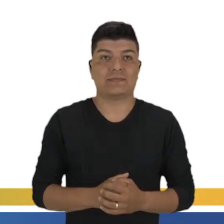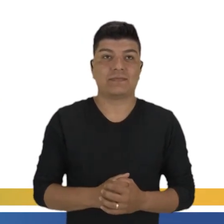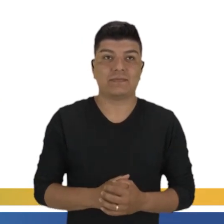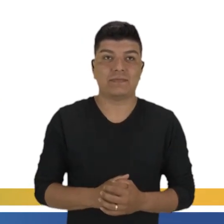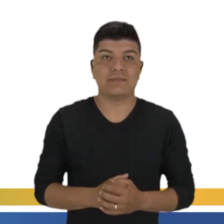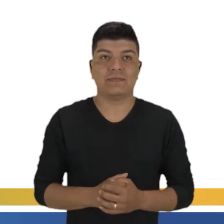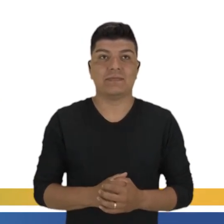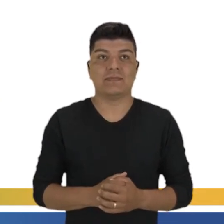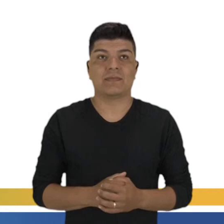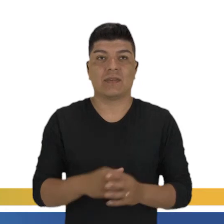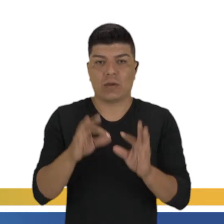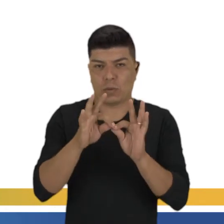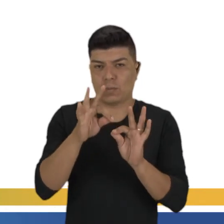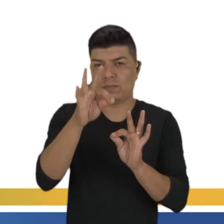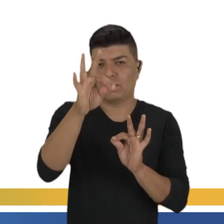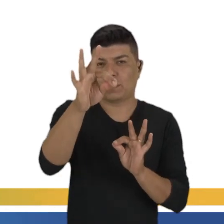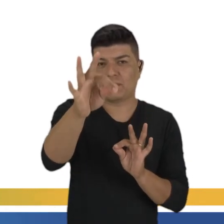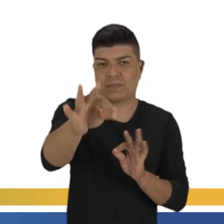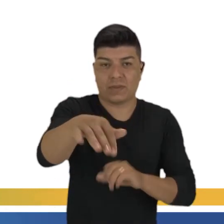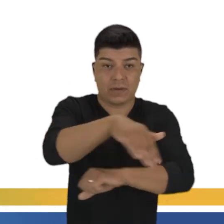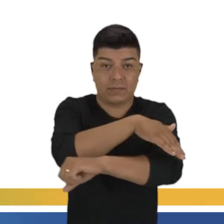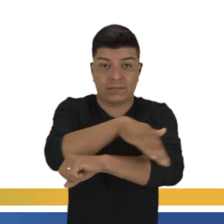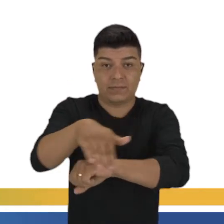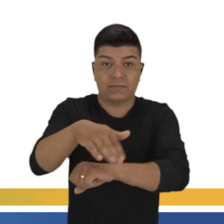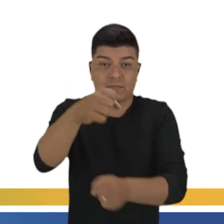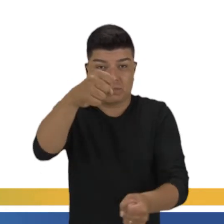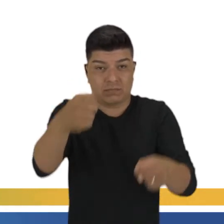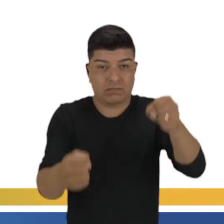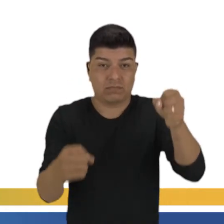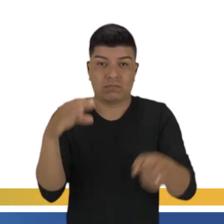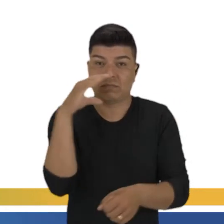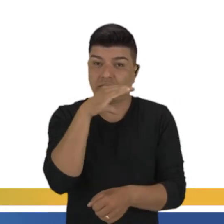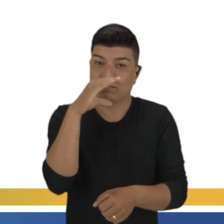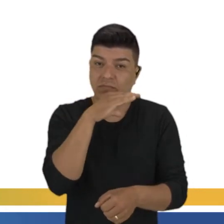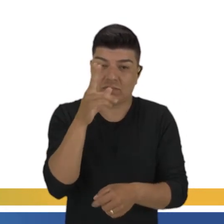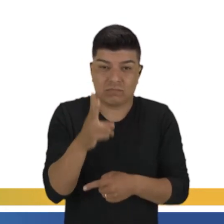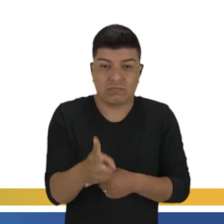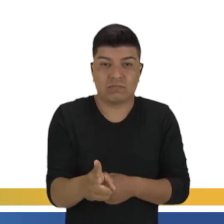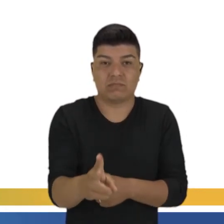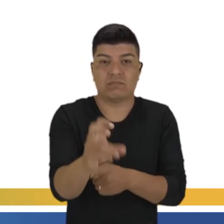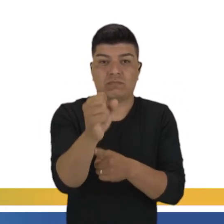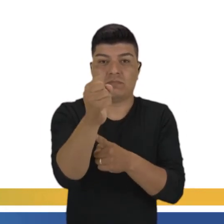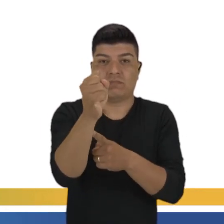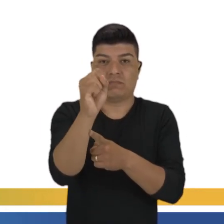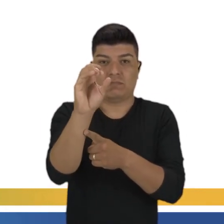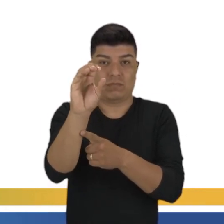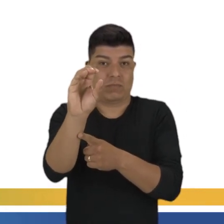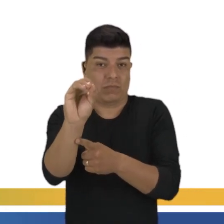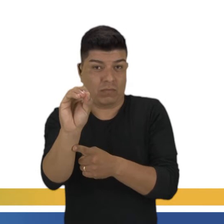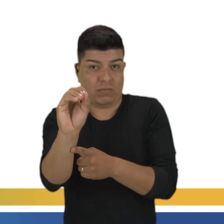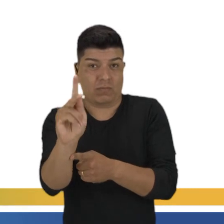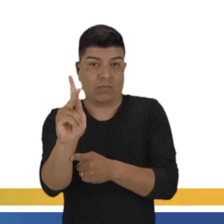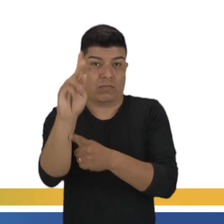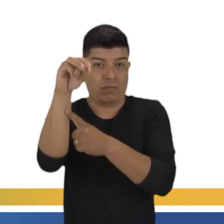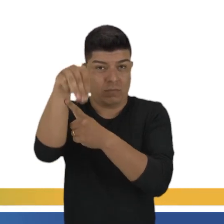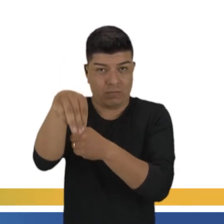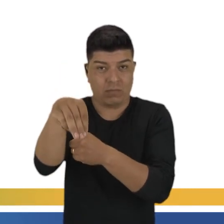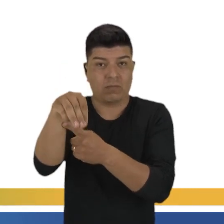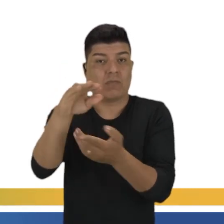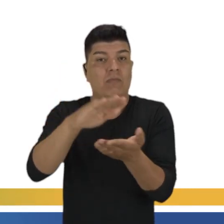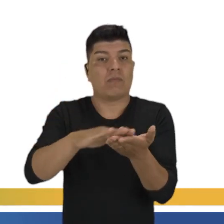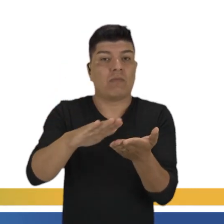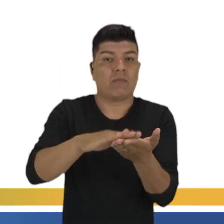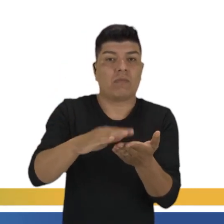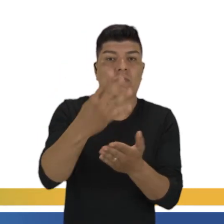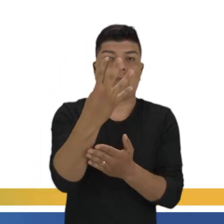Ao percorrer um determinado trecho de estrada, um carro com velocidade constante de 80 km por hora gasta